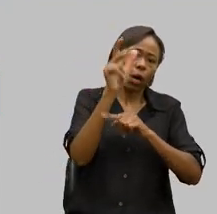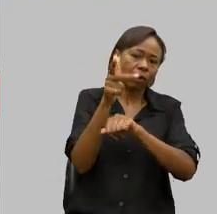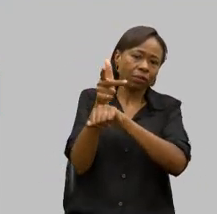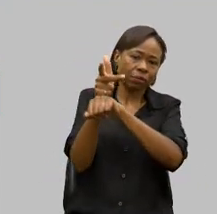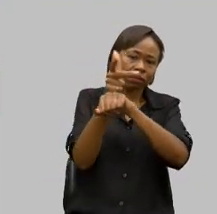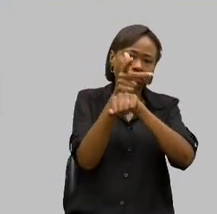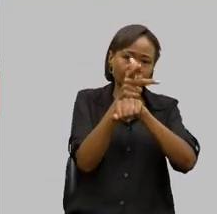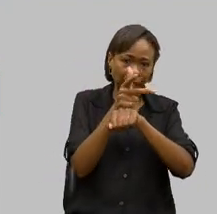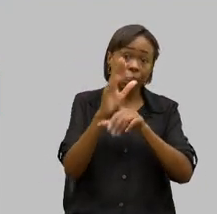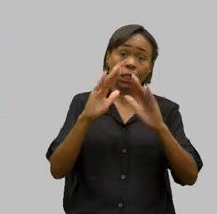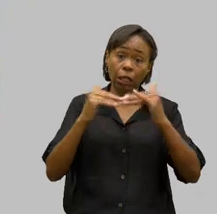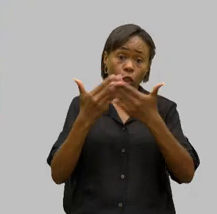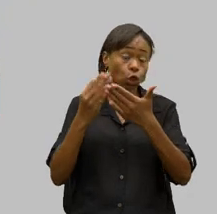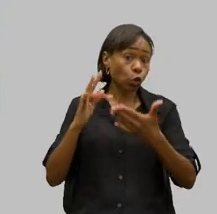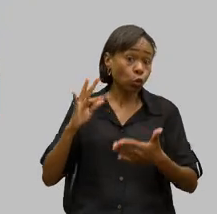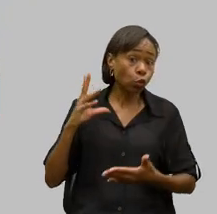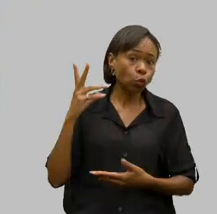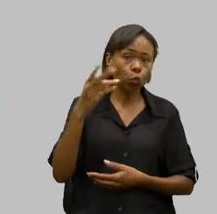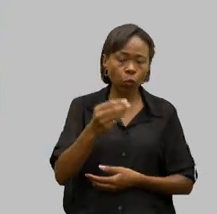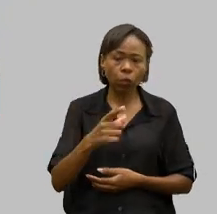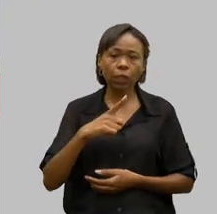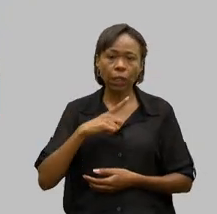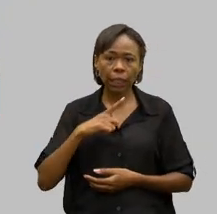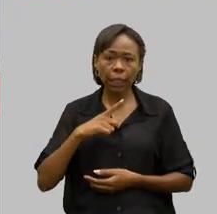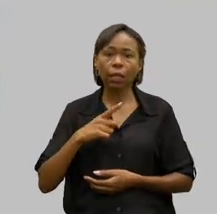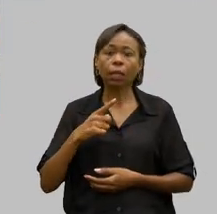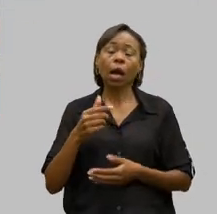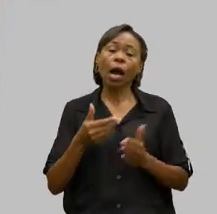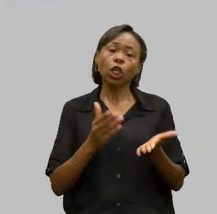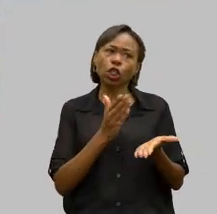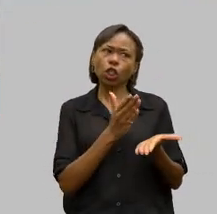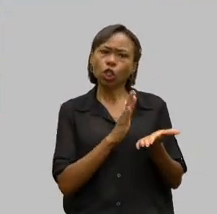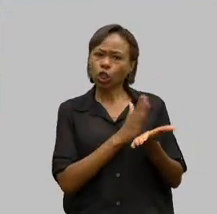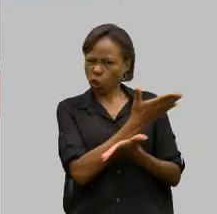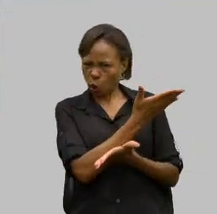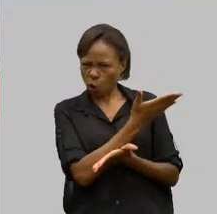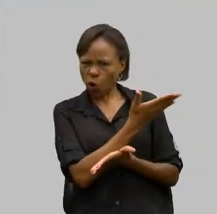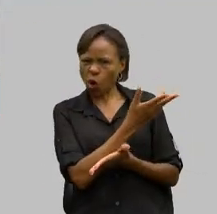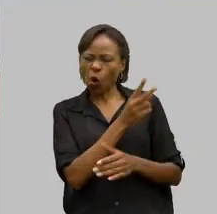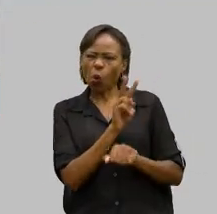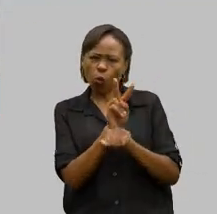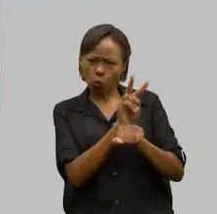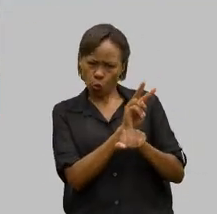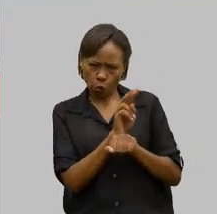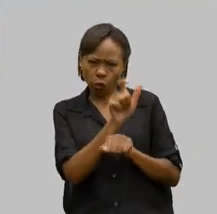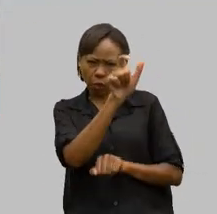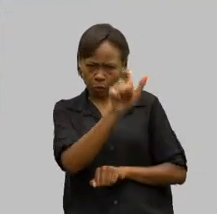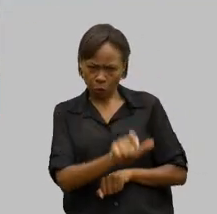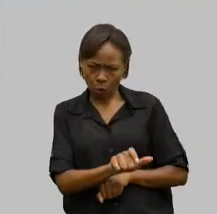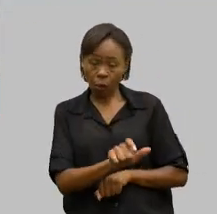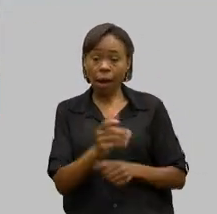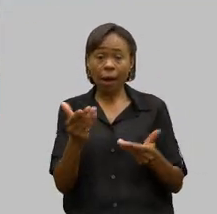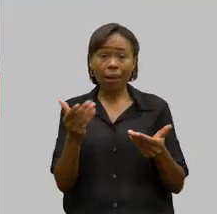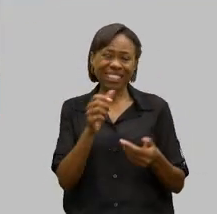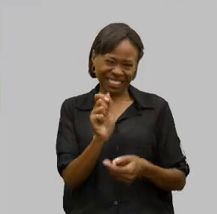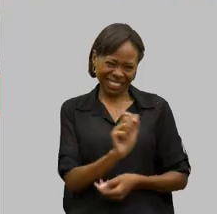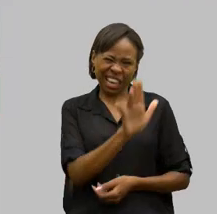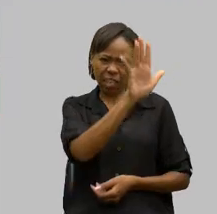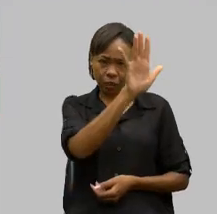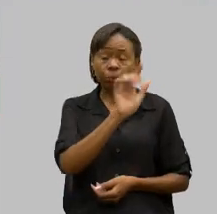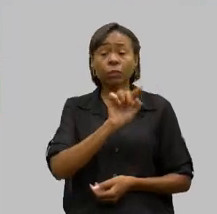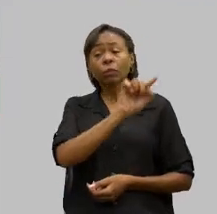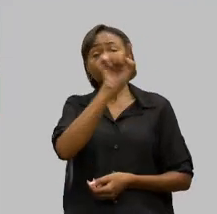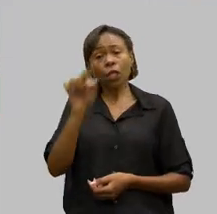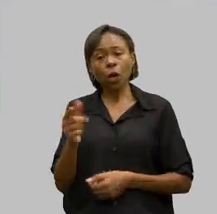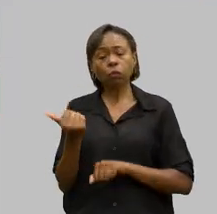instalamos as câmeras quando tiramos os vigilantes, porque tínhamos um gasto muito alto. Agora, quando se